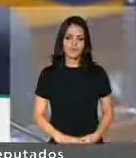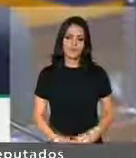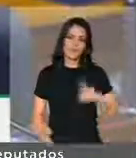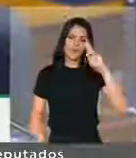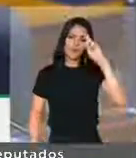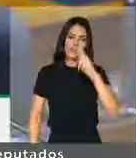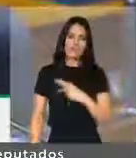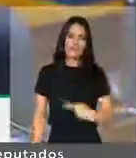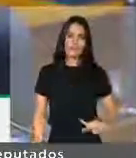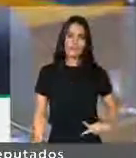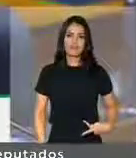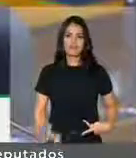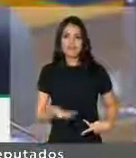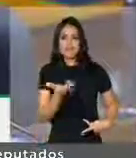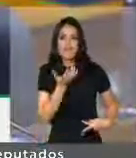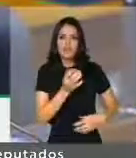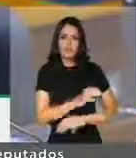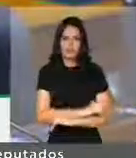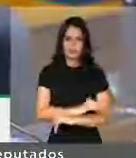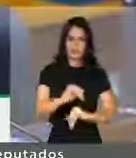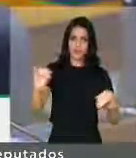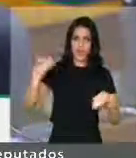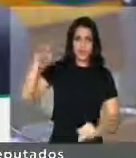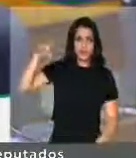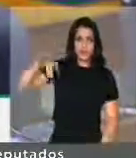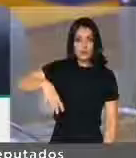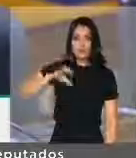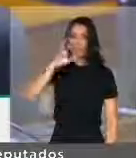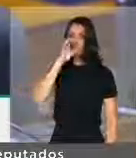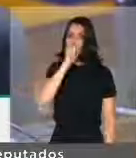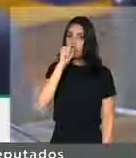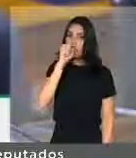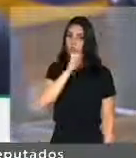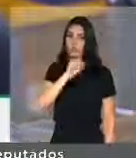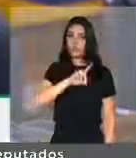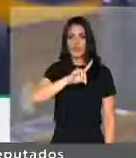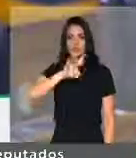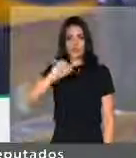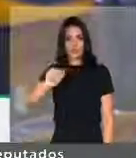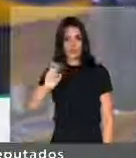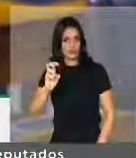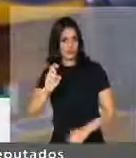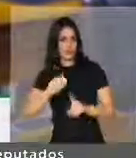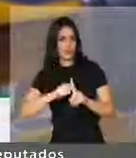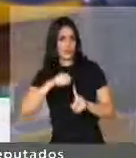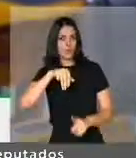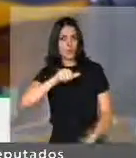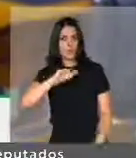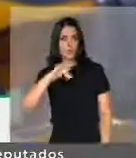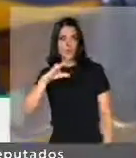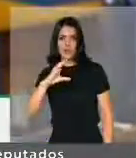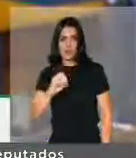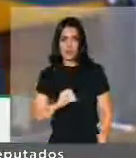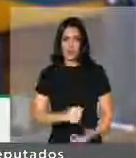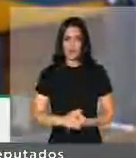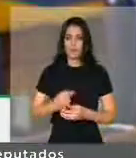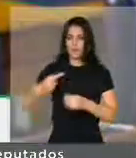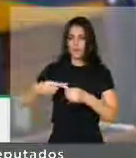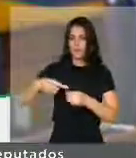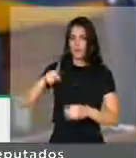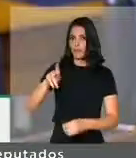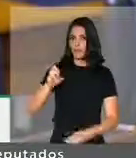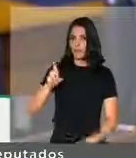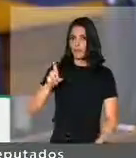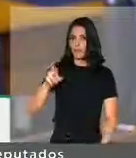Presidente, eu gostaria de registrar que no último sábado, dia 5 de maio, o município de Pedras de Fogo